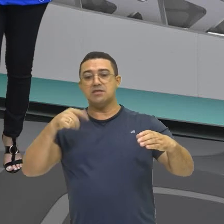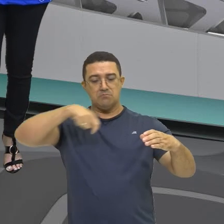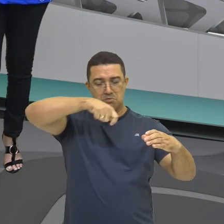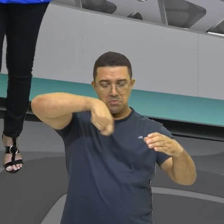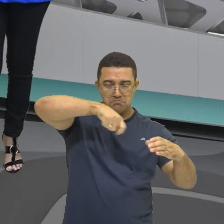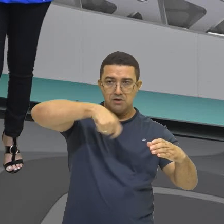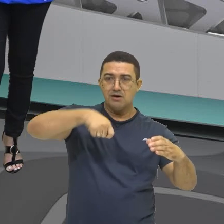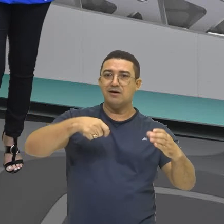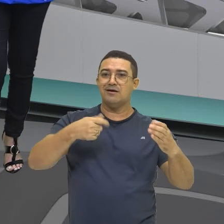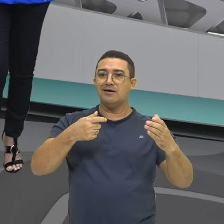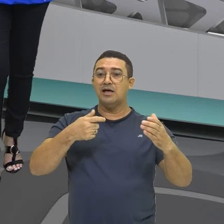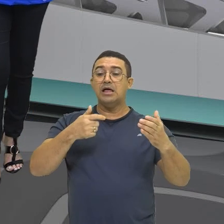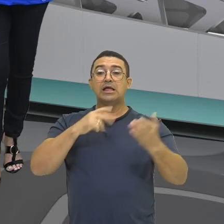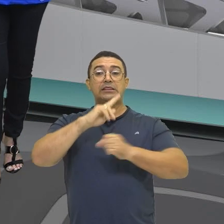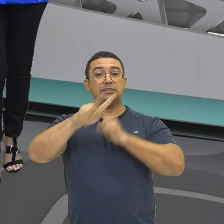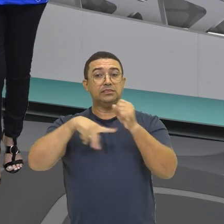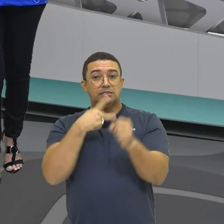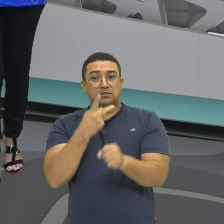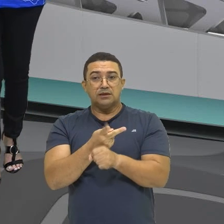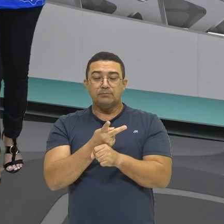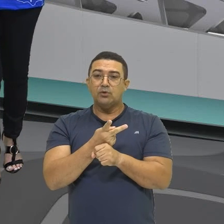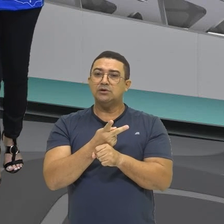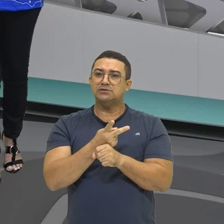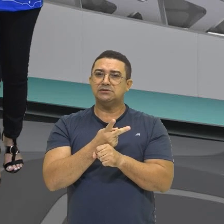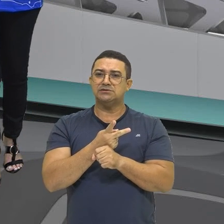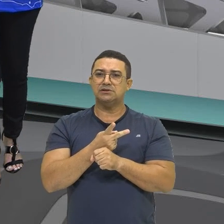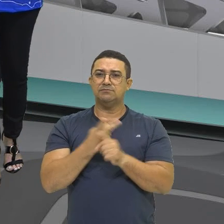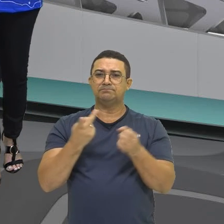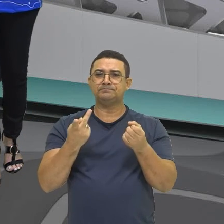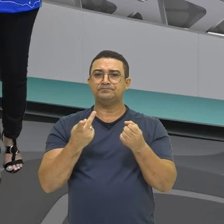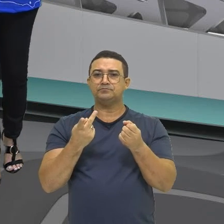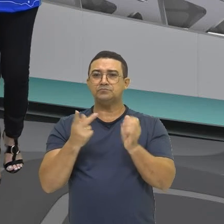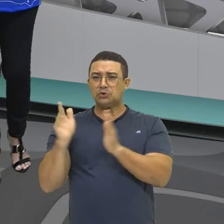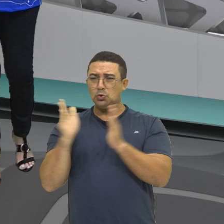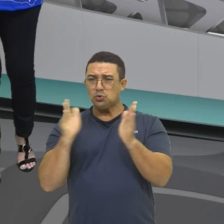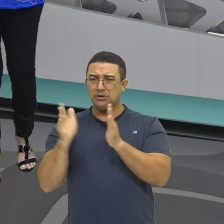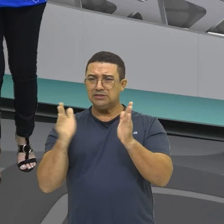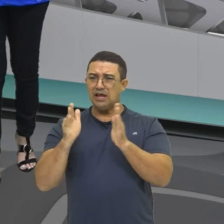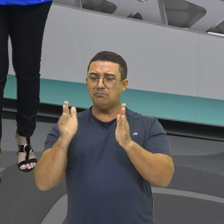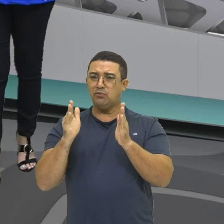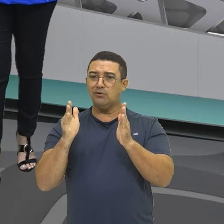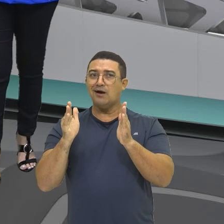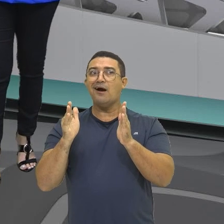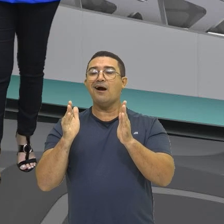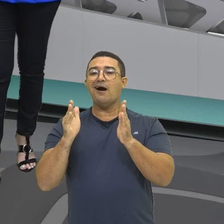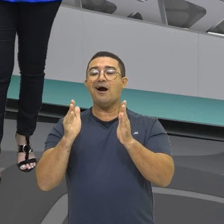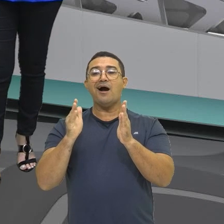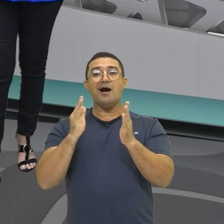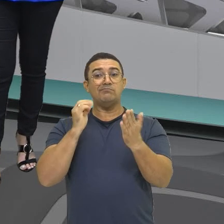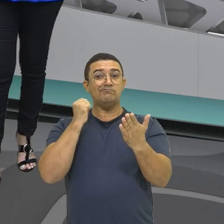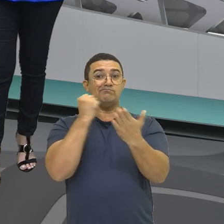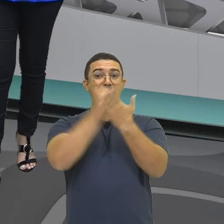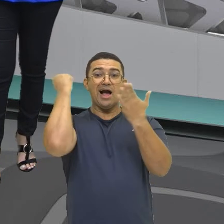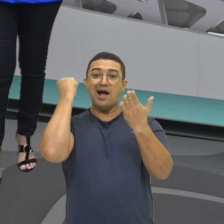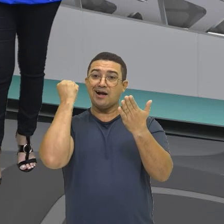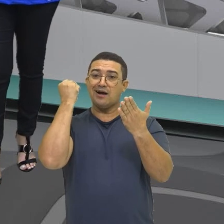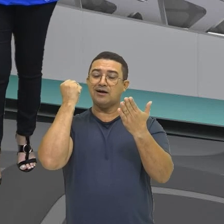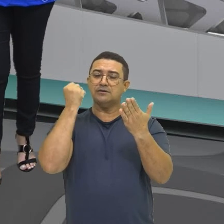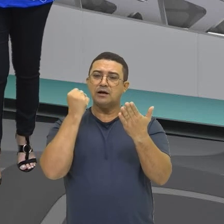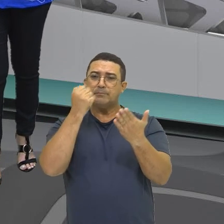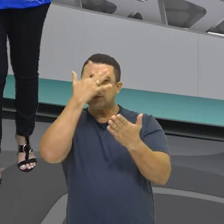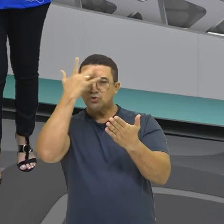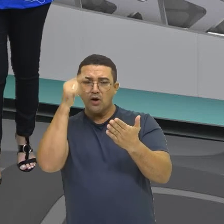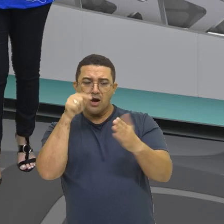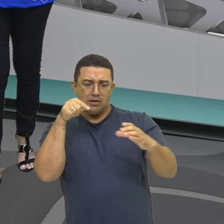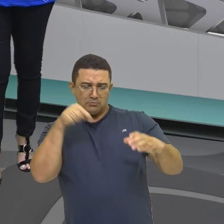do momento que ele passa a ser apenas um marco de um determinado tempo, que ele passa a ser contemplado e estudado, ele passa a